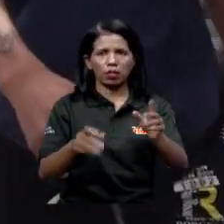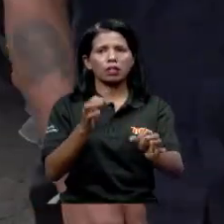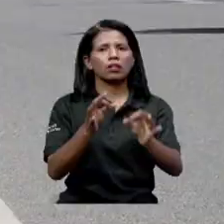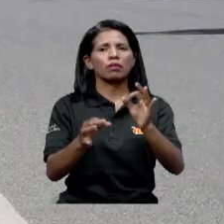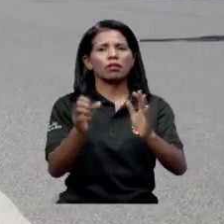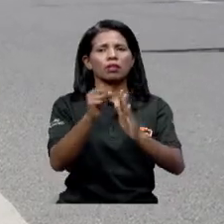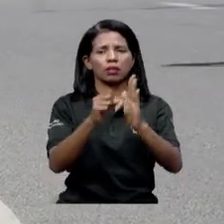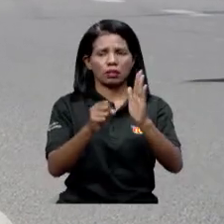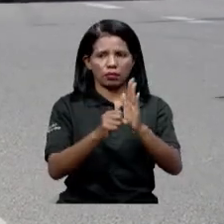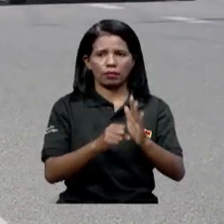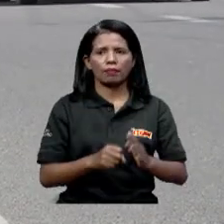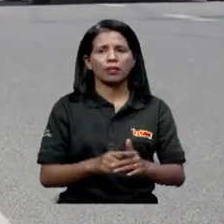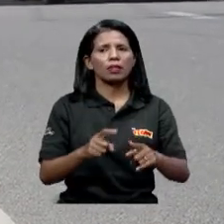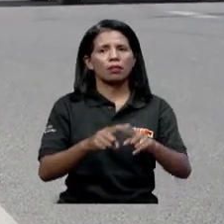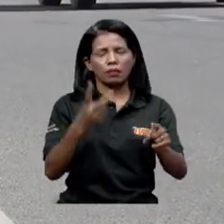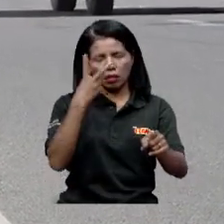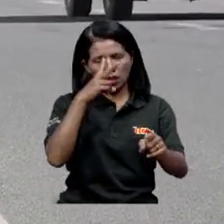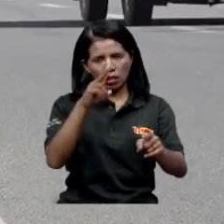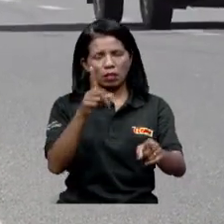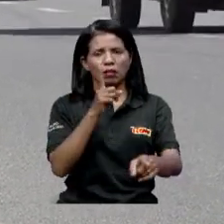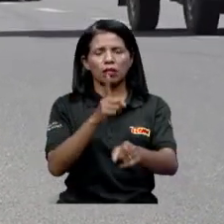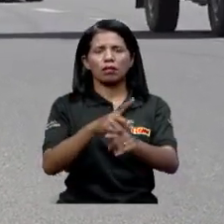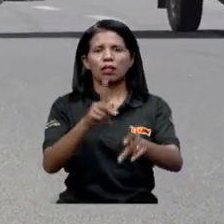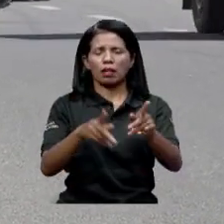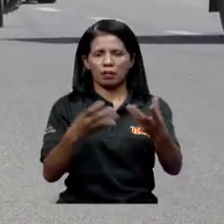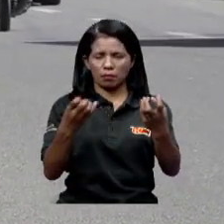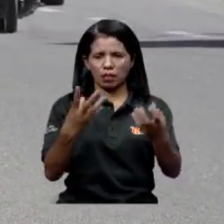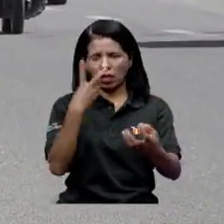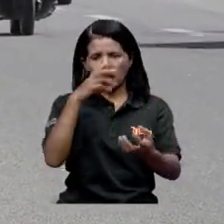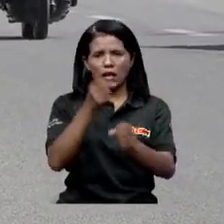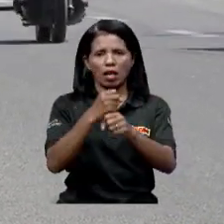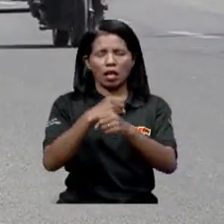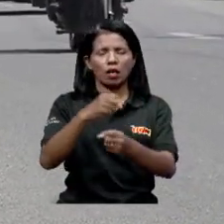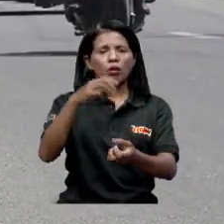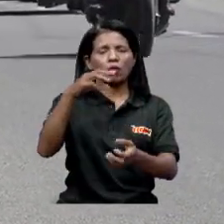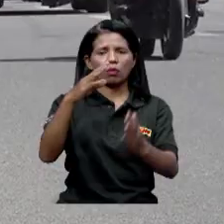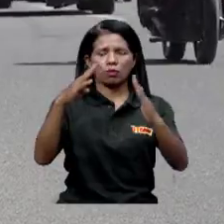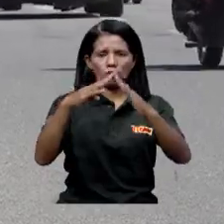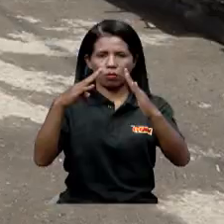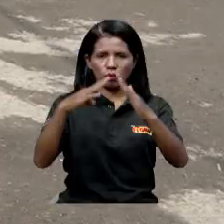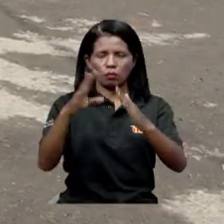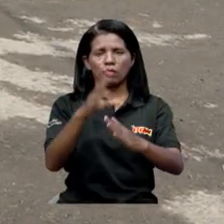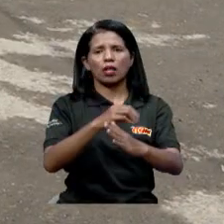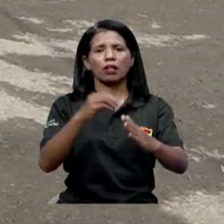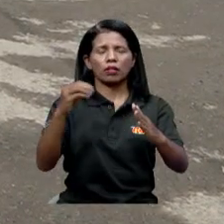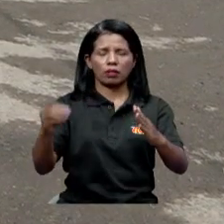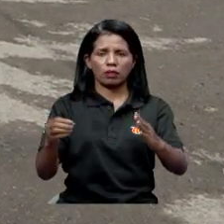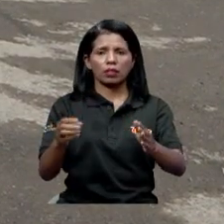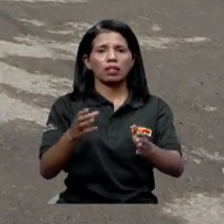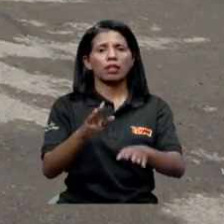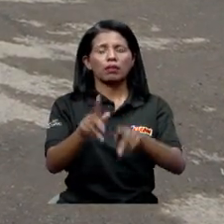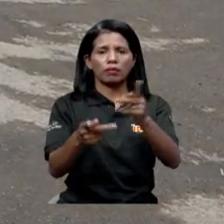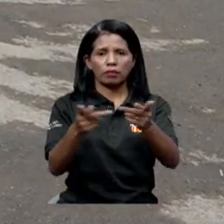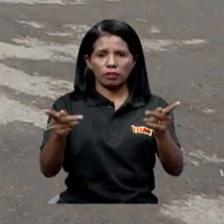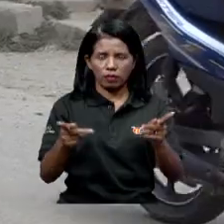estatuto provisório. Mai be hare ba realidade, komunidade barak hari uma no baraka ia trotoar leten, o dihalau atividade